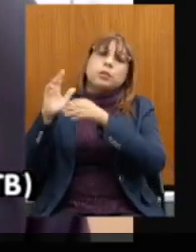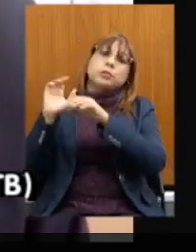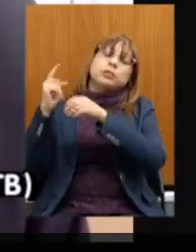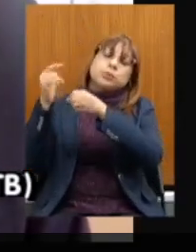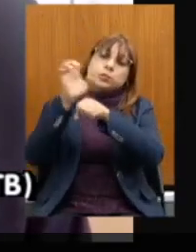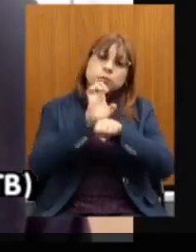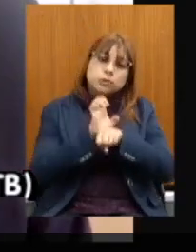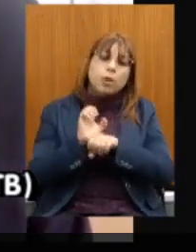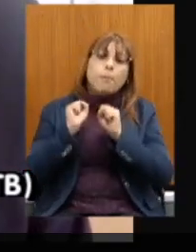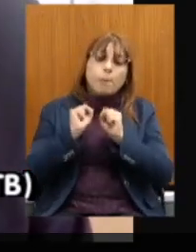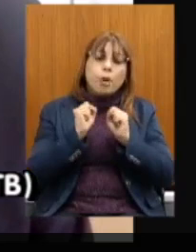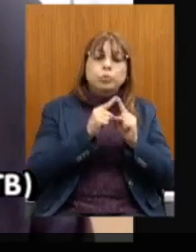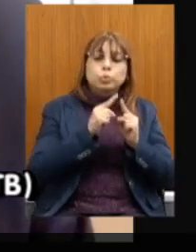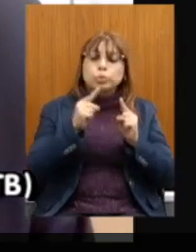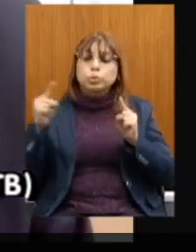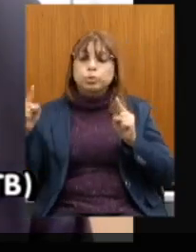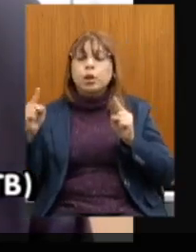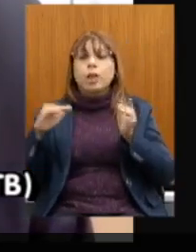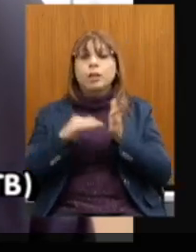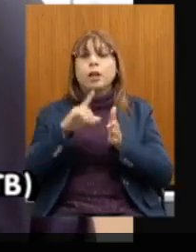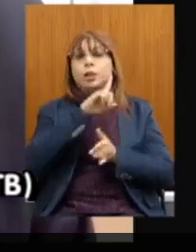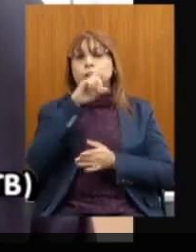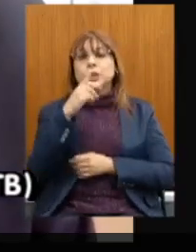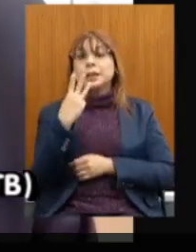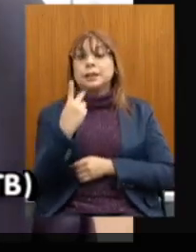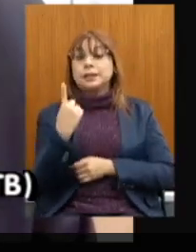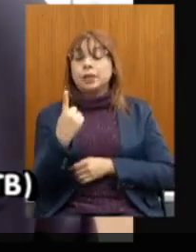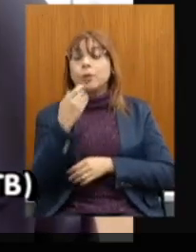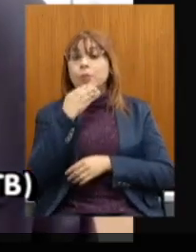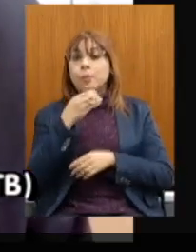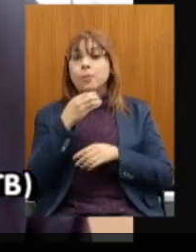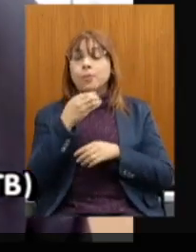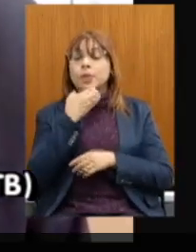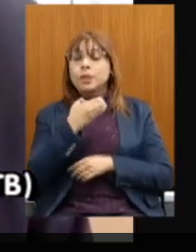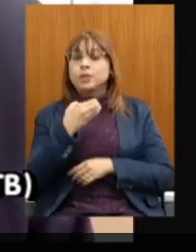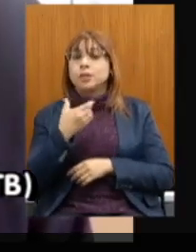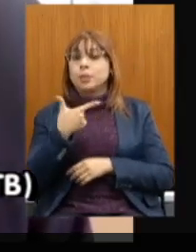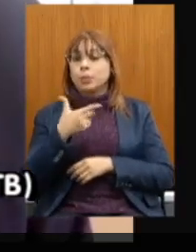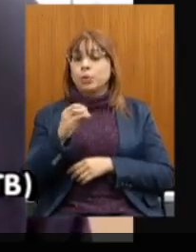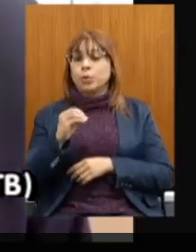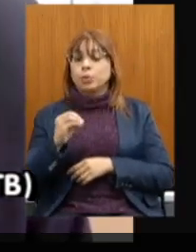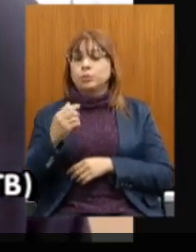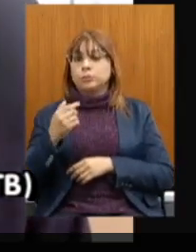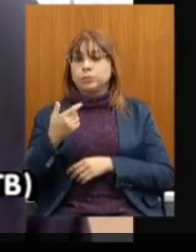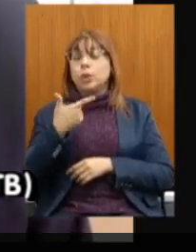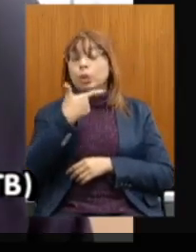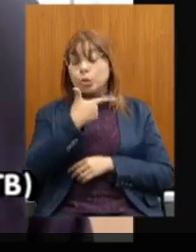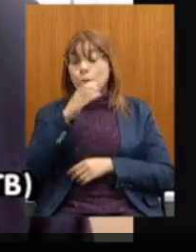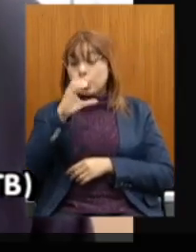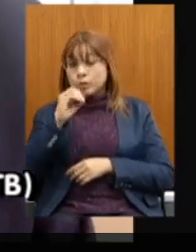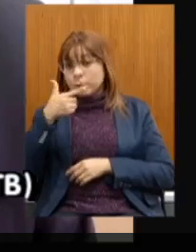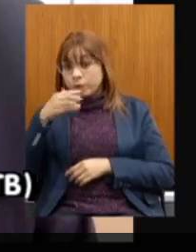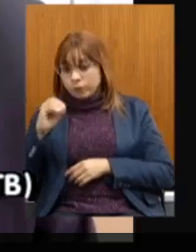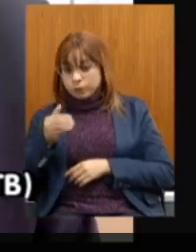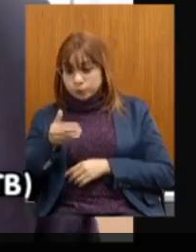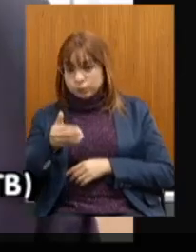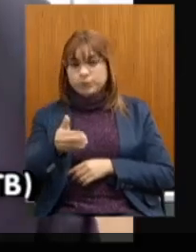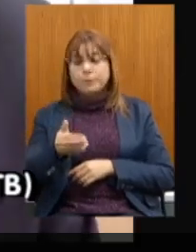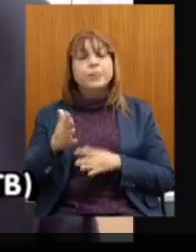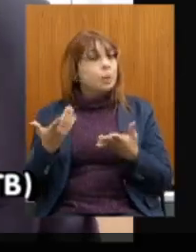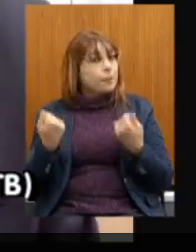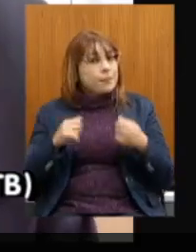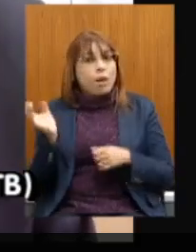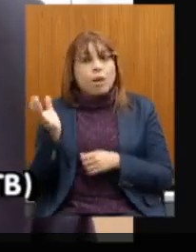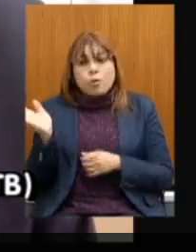estendido até 31 de dezembro de 2020. Portanto, não há mais necessidade de